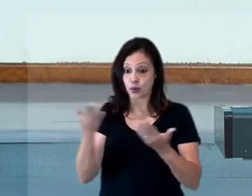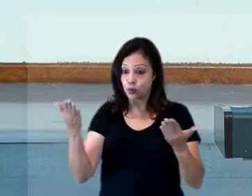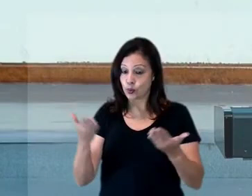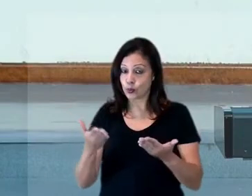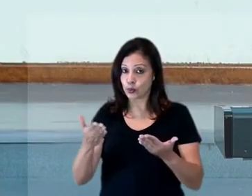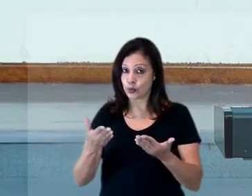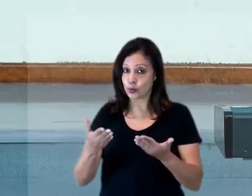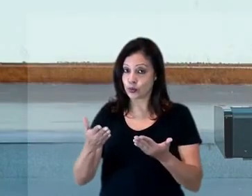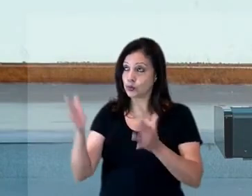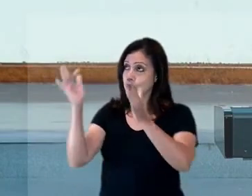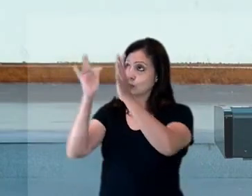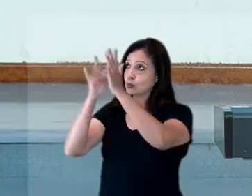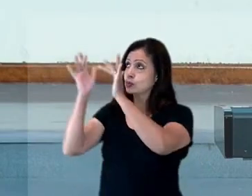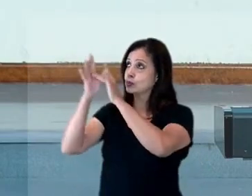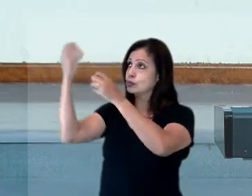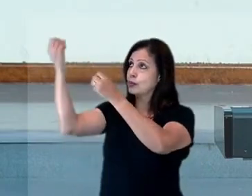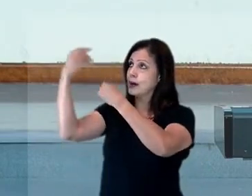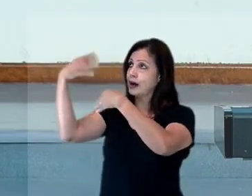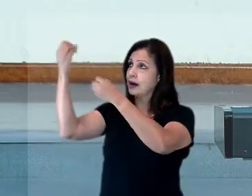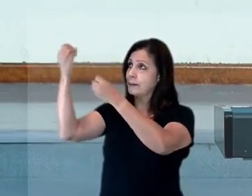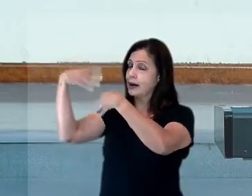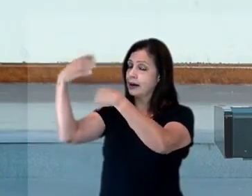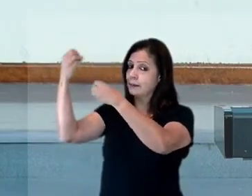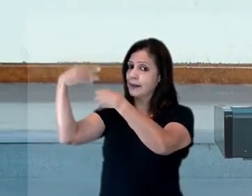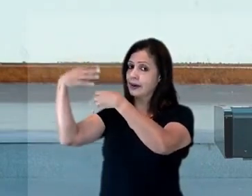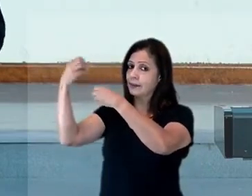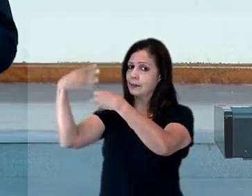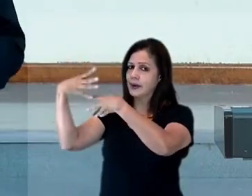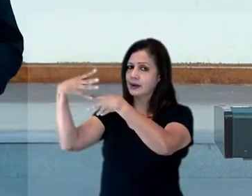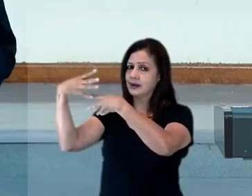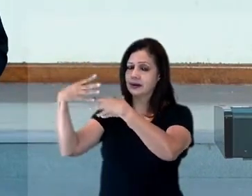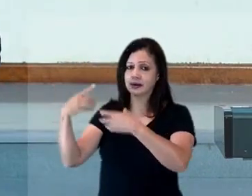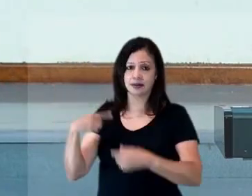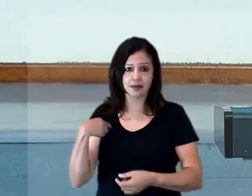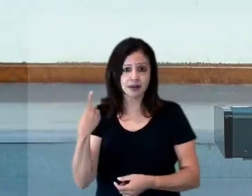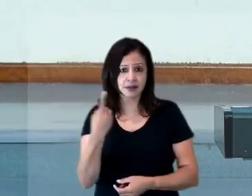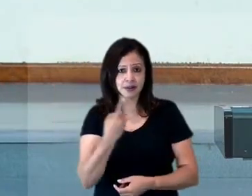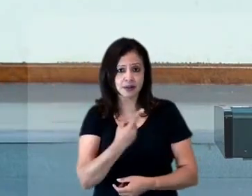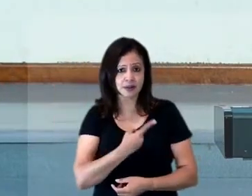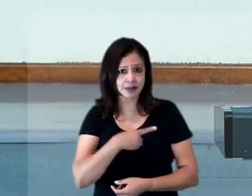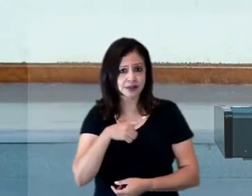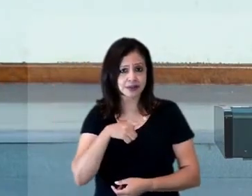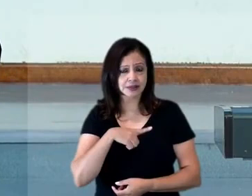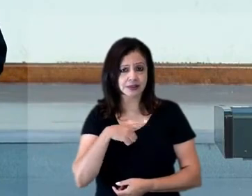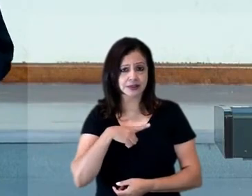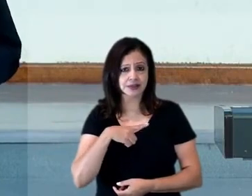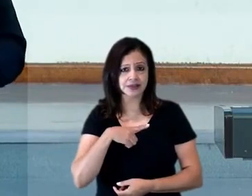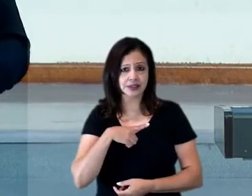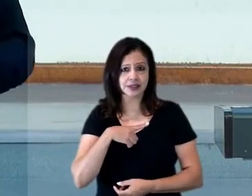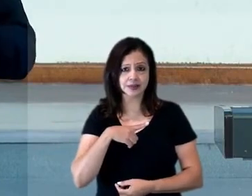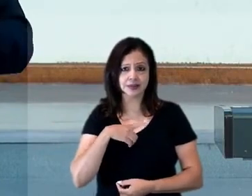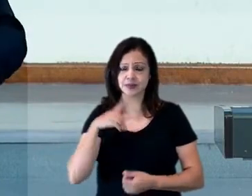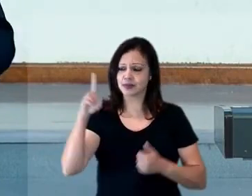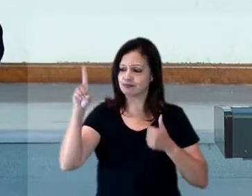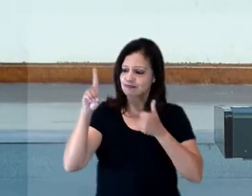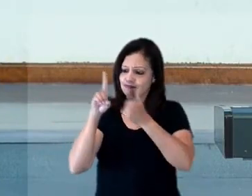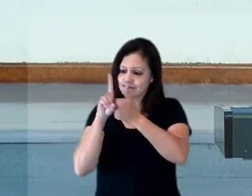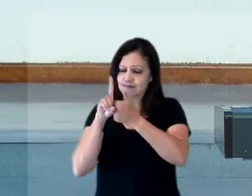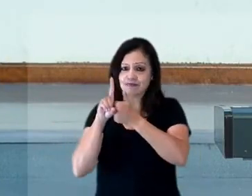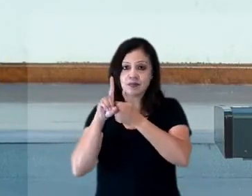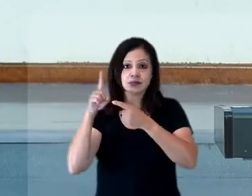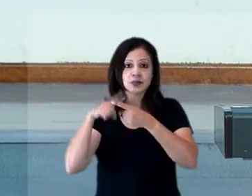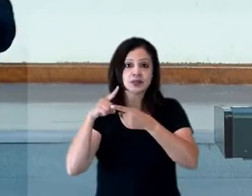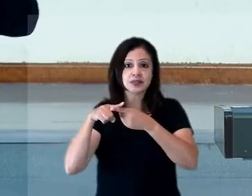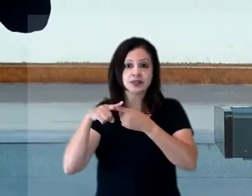um acesso privilegiado a Jesus. Nós também temos. Porque tinham um compromisso sério com